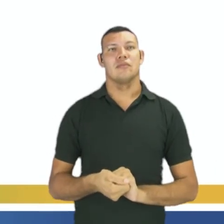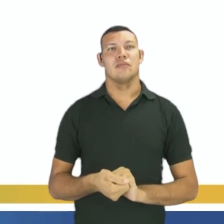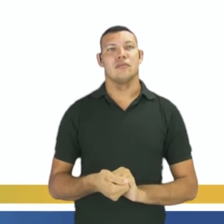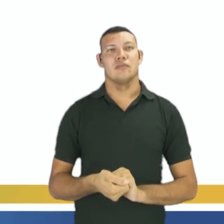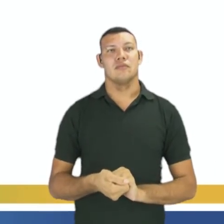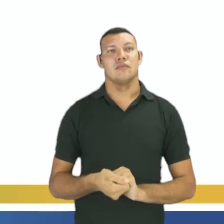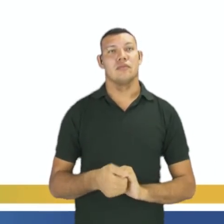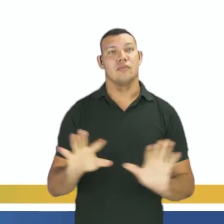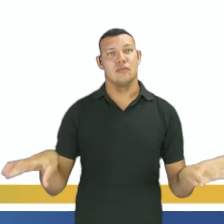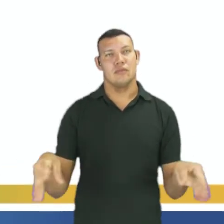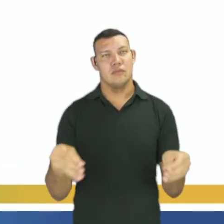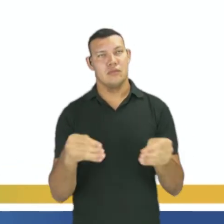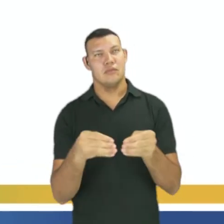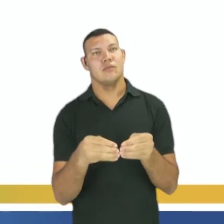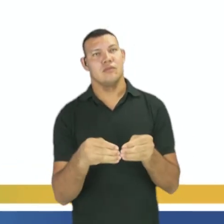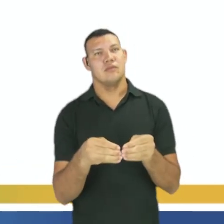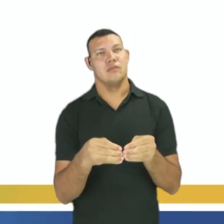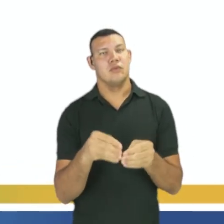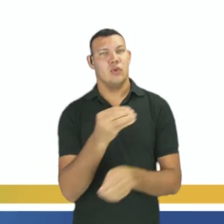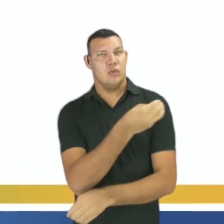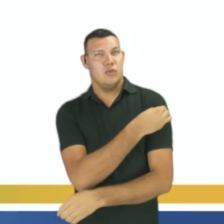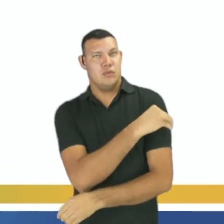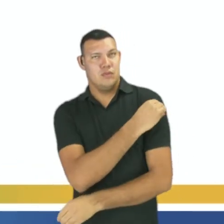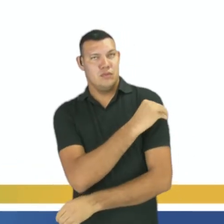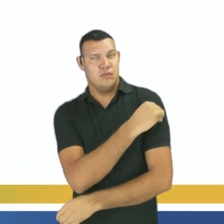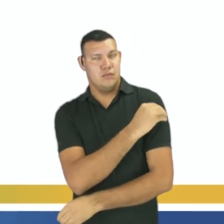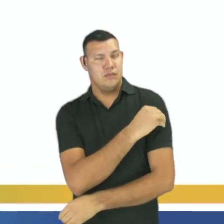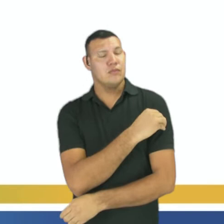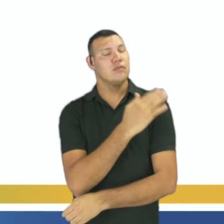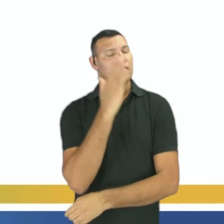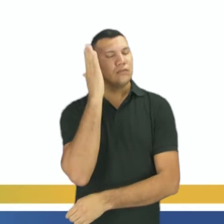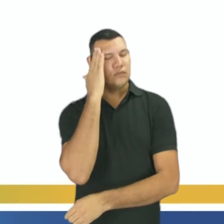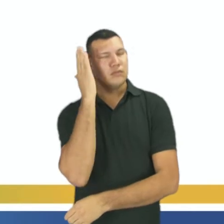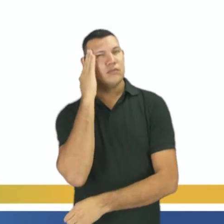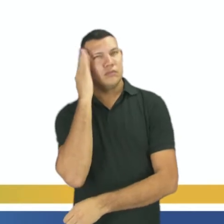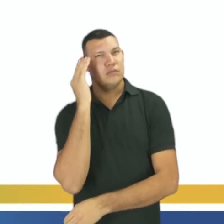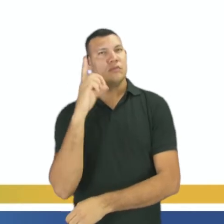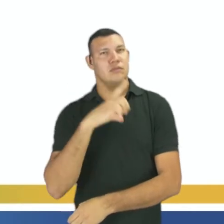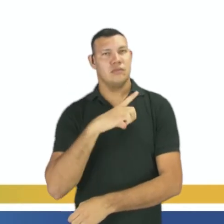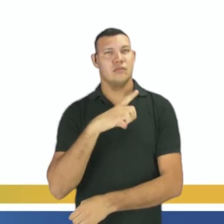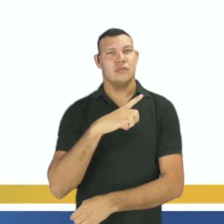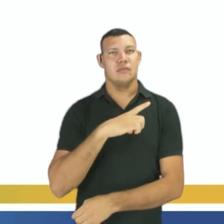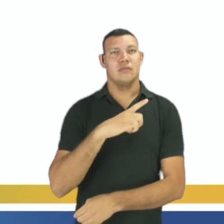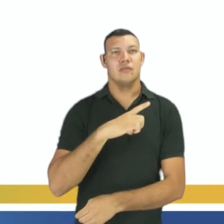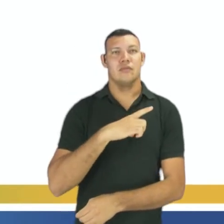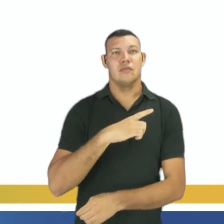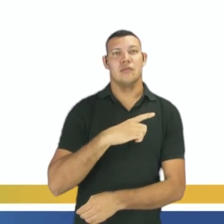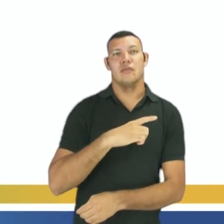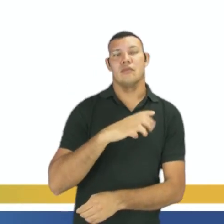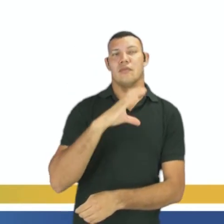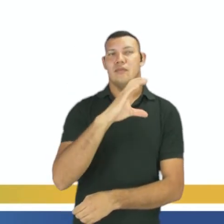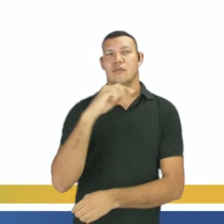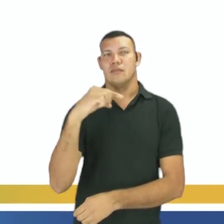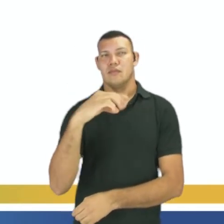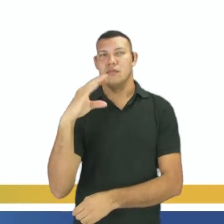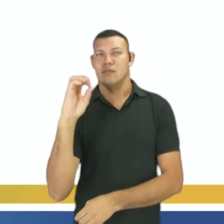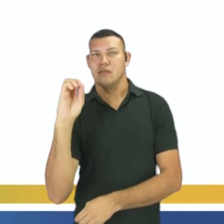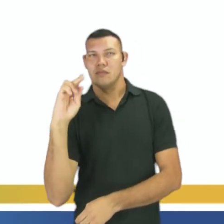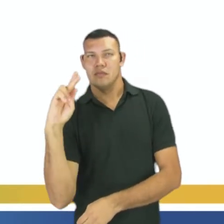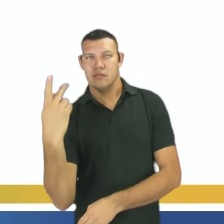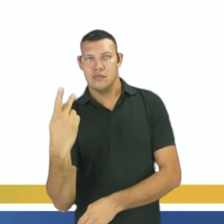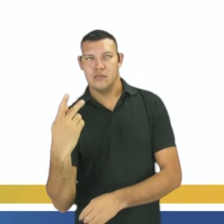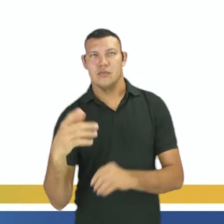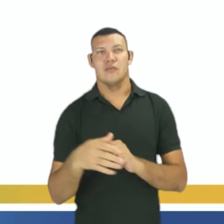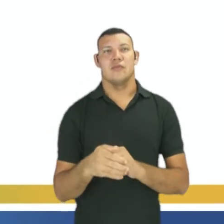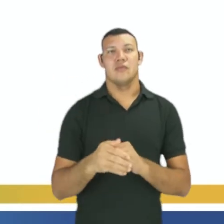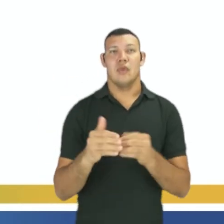Basicamente, o álcool ele pode ser, como a gente já sabe, ele tem uma hidroxila, uma cadeia geralmente pode ser aberta ou fechada, dependendo se